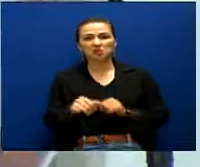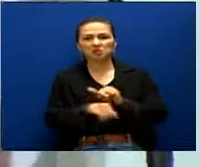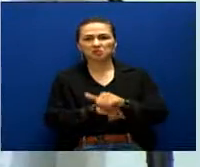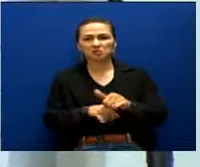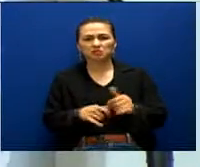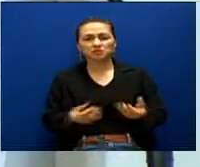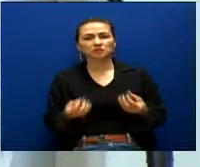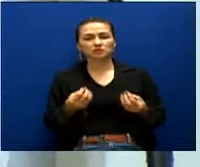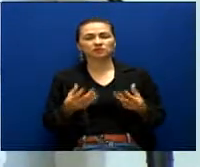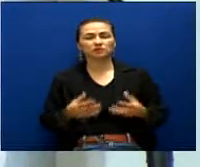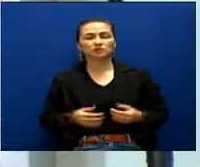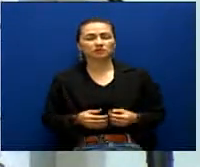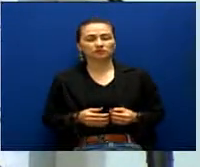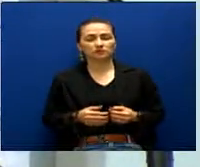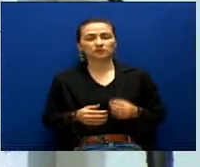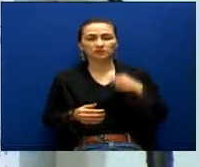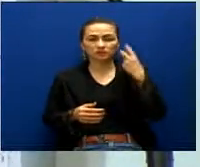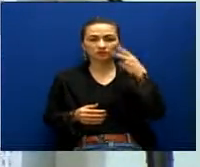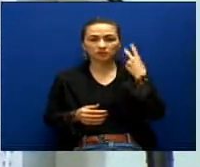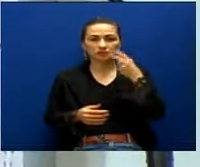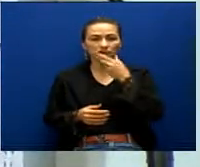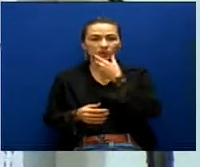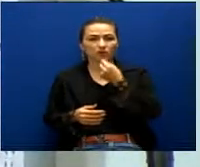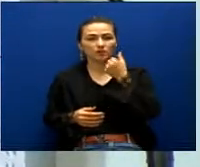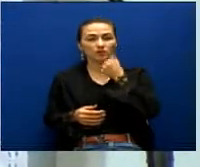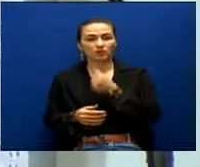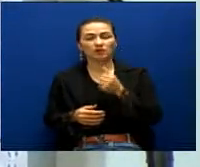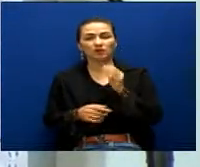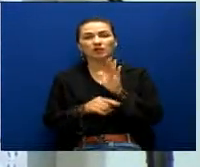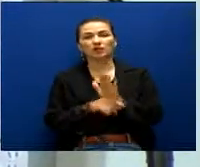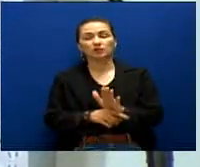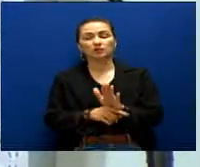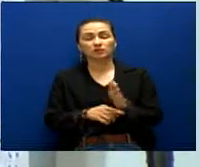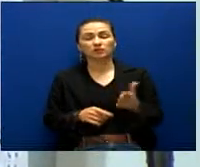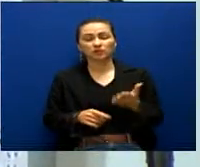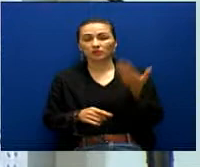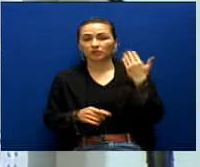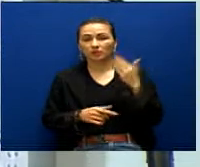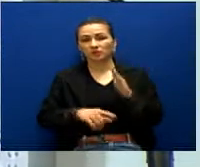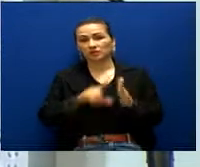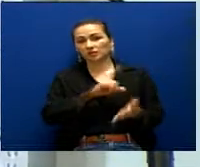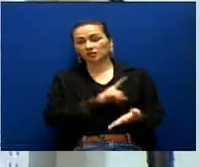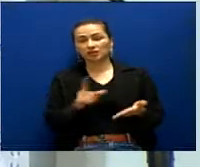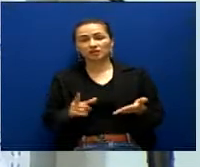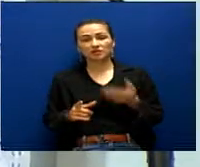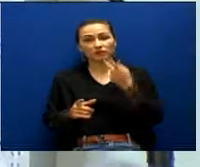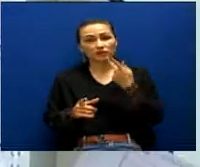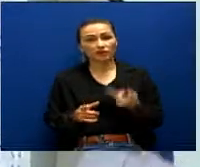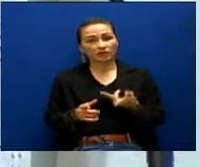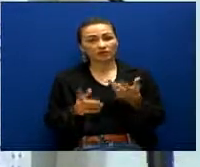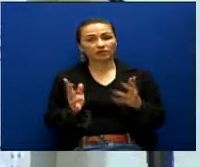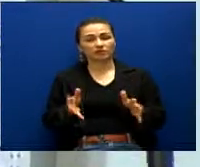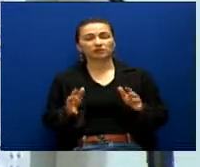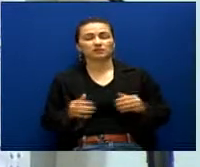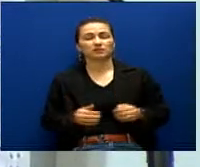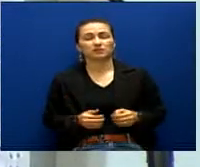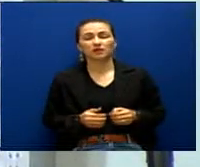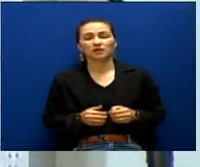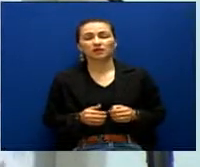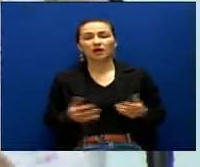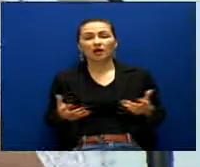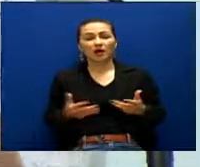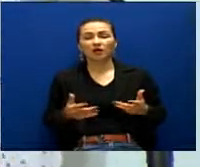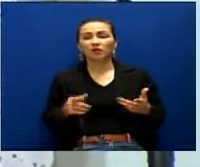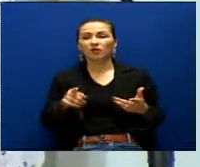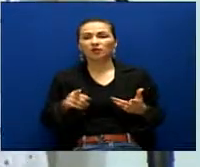que apoiou a campanha e que defendeu o que eu estou defendendo agora no período eleitoral, que também posso fazer agora na